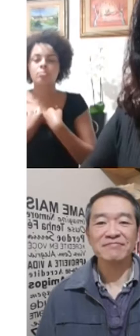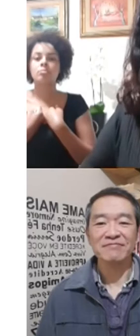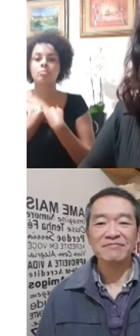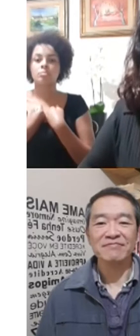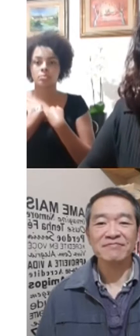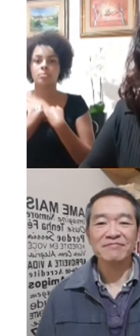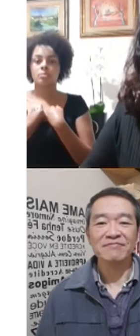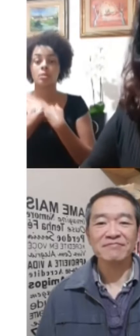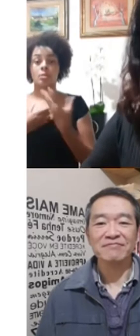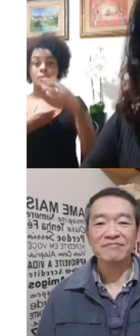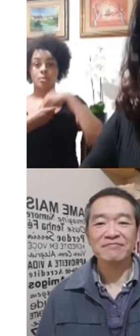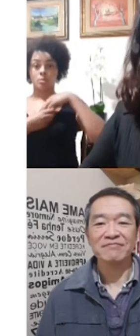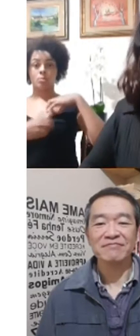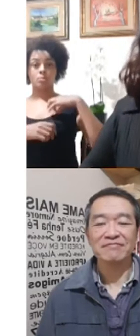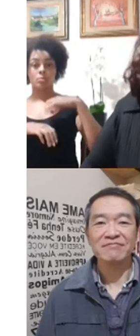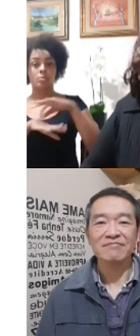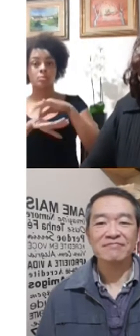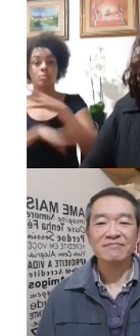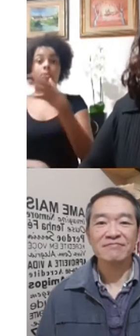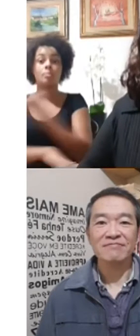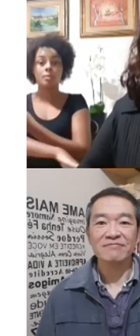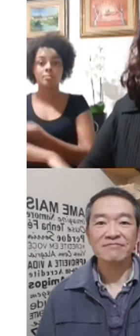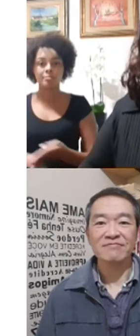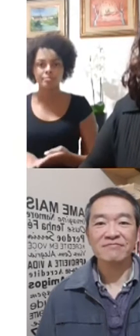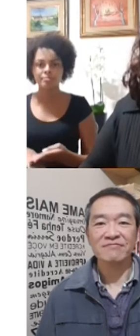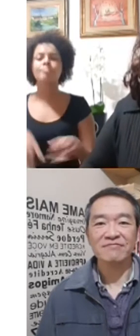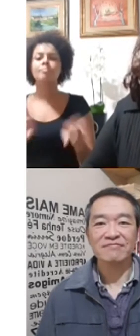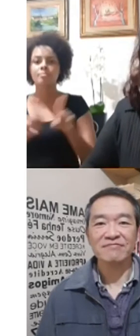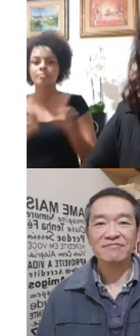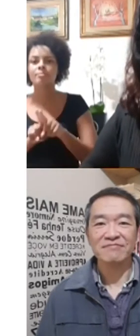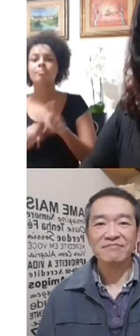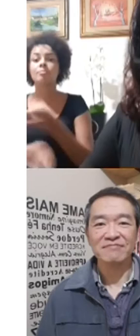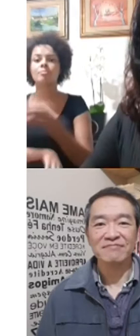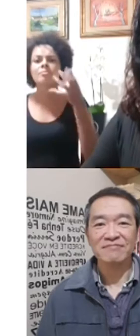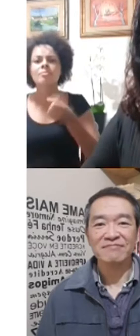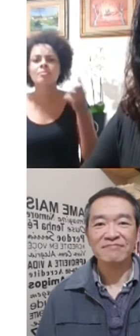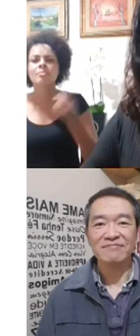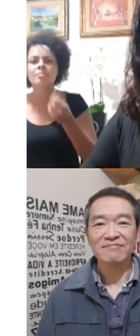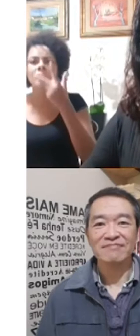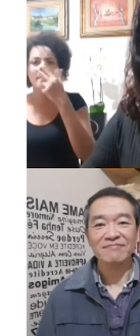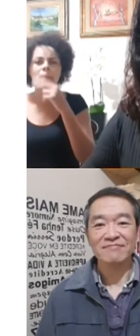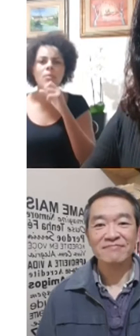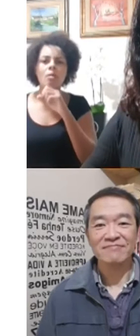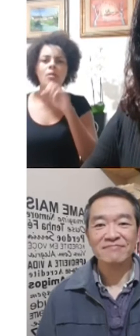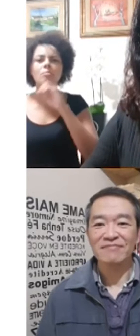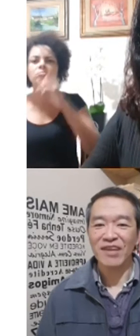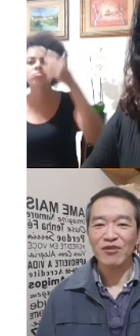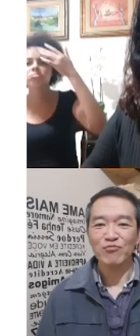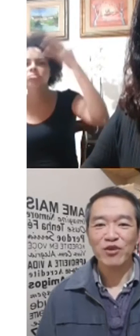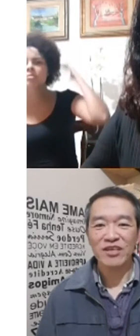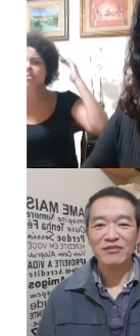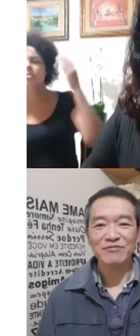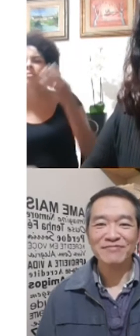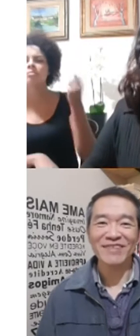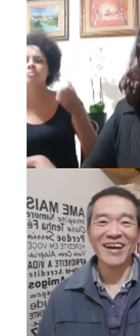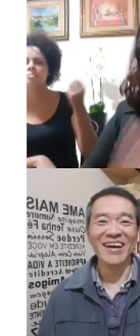por dentro. Ele também é branco, de cabelo. É grisalho, Ricardo? É